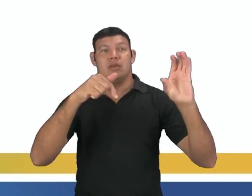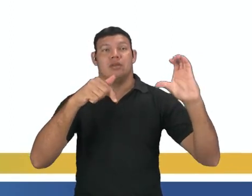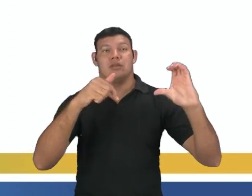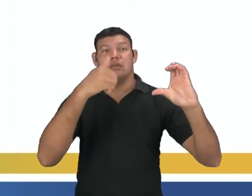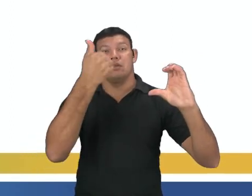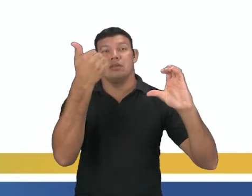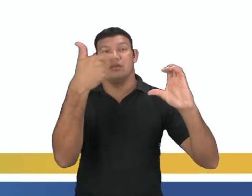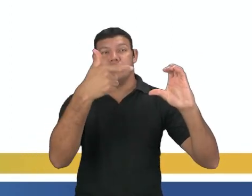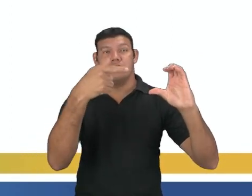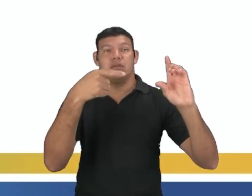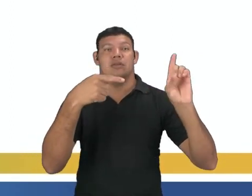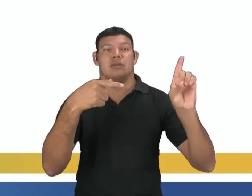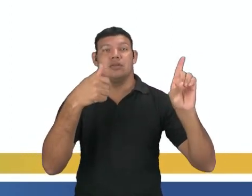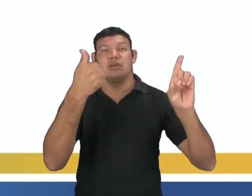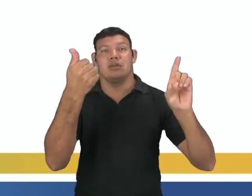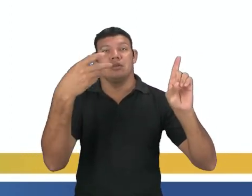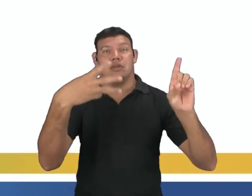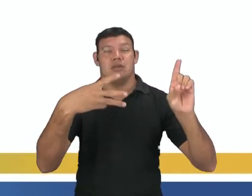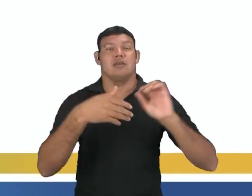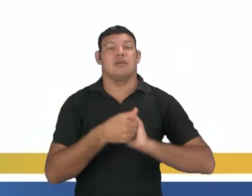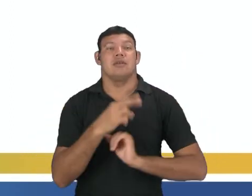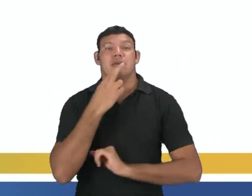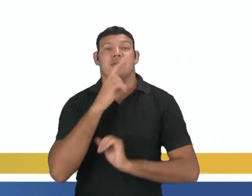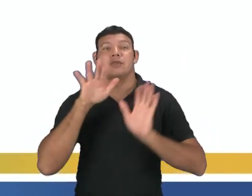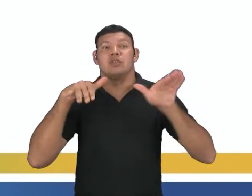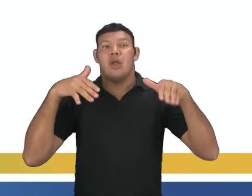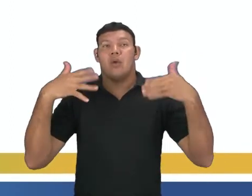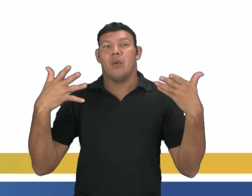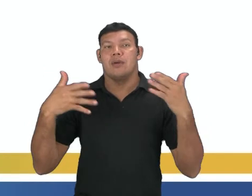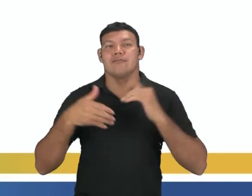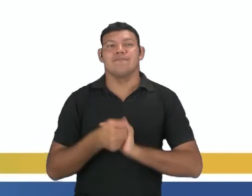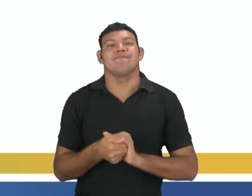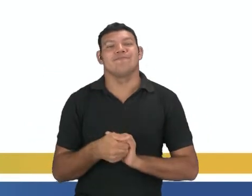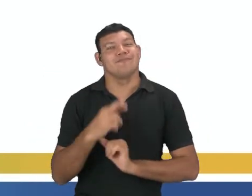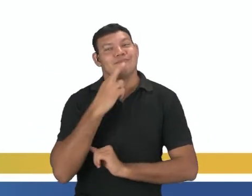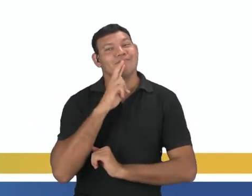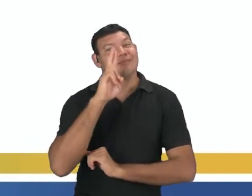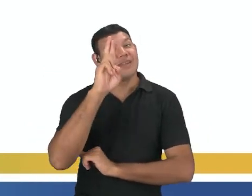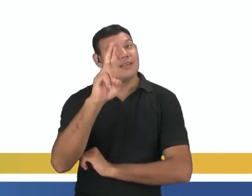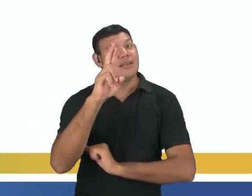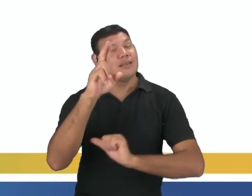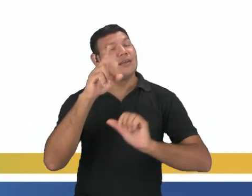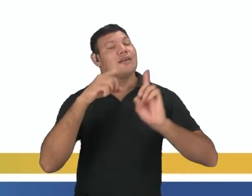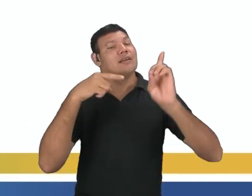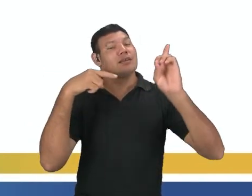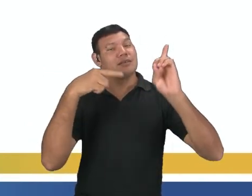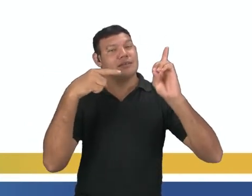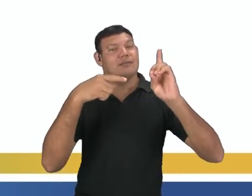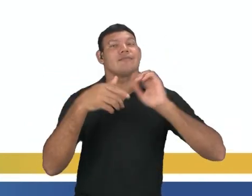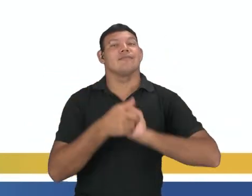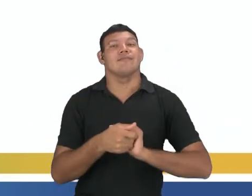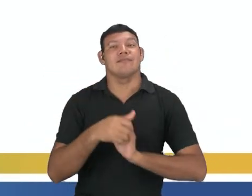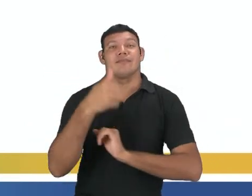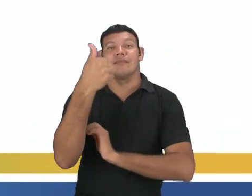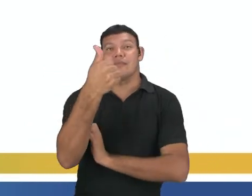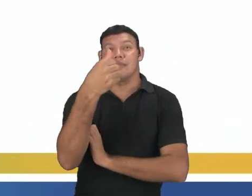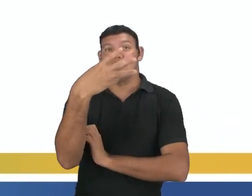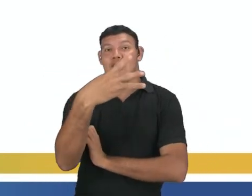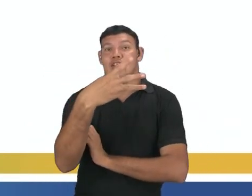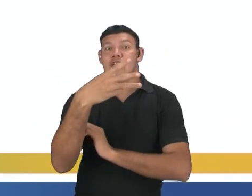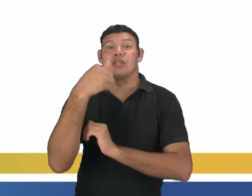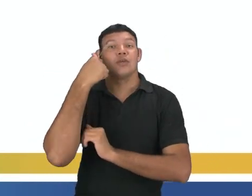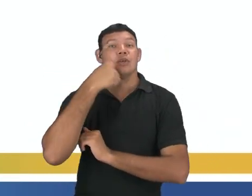D, 13. Nós já sabemos qual é a nossa resposta. Vamos conferir? Só pode ser a letra D,